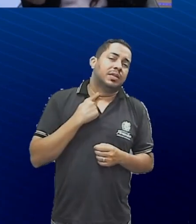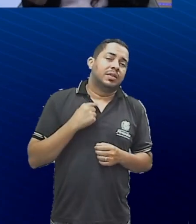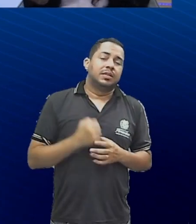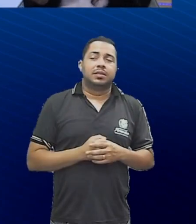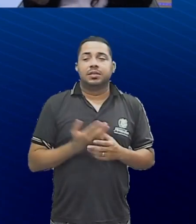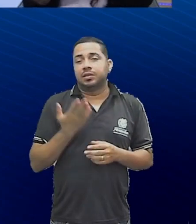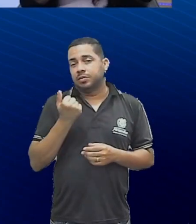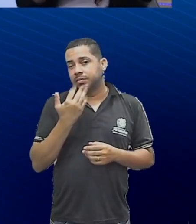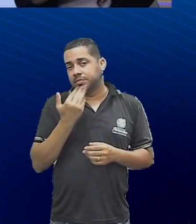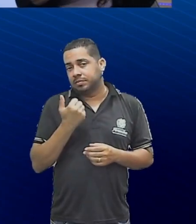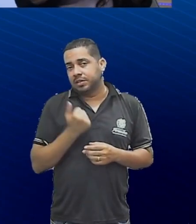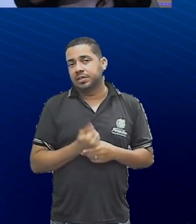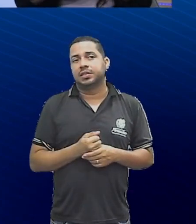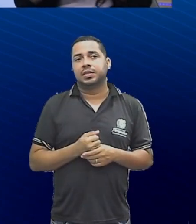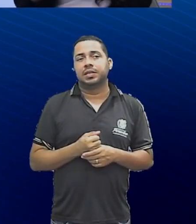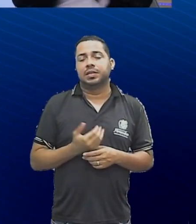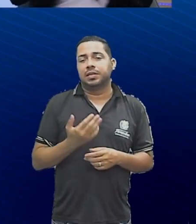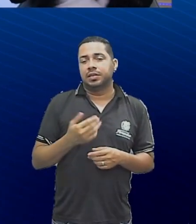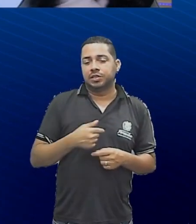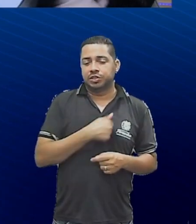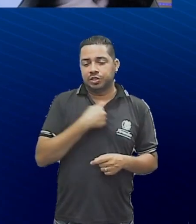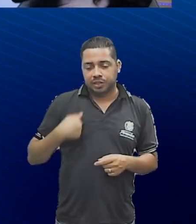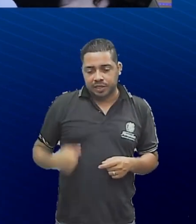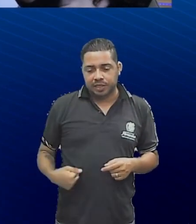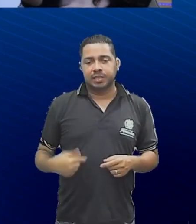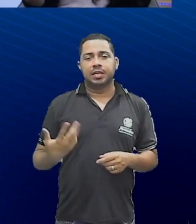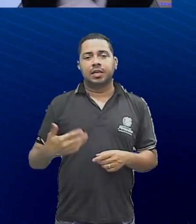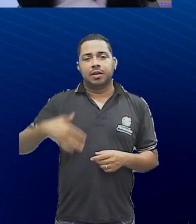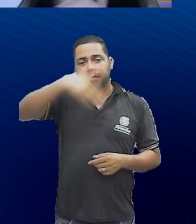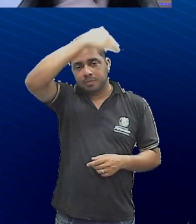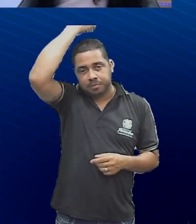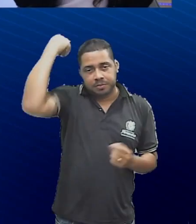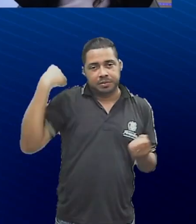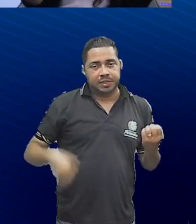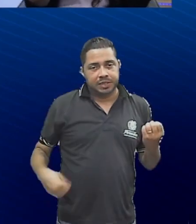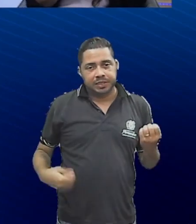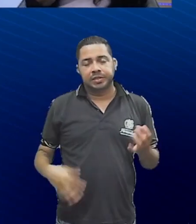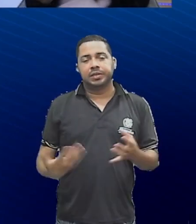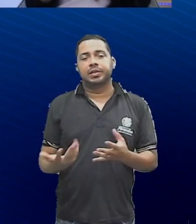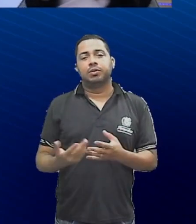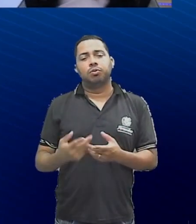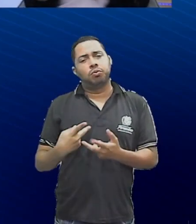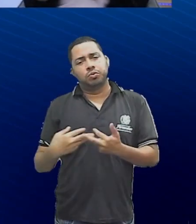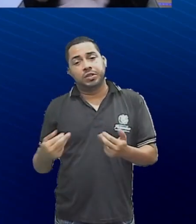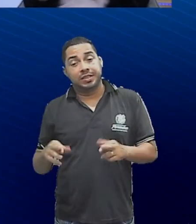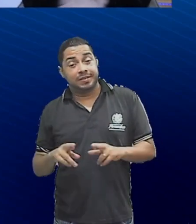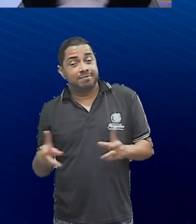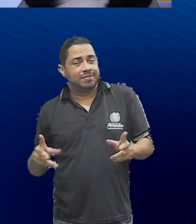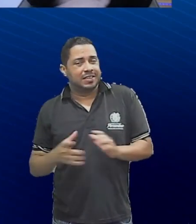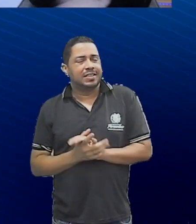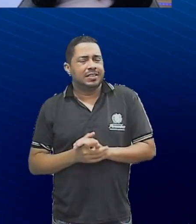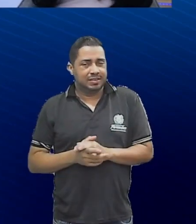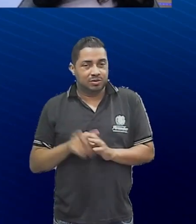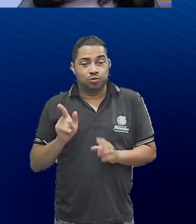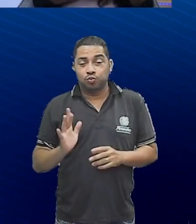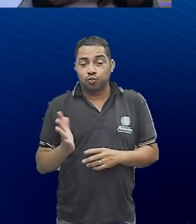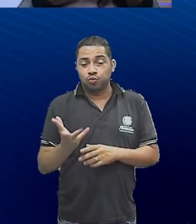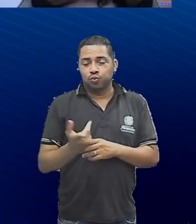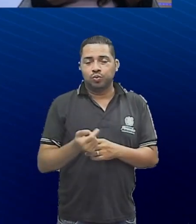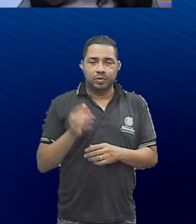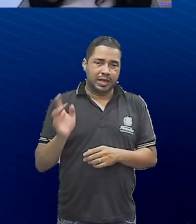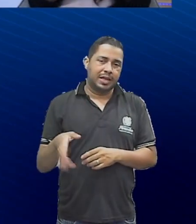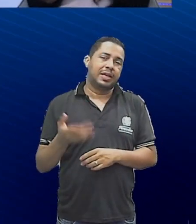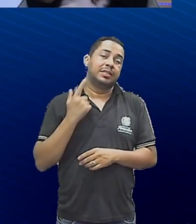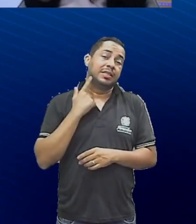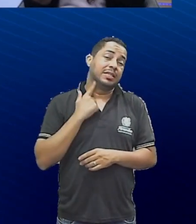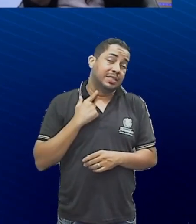de comer comida chinesa, comida mexicana, uma comida gourmet, isso tudo faz parte do desejo,